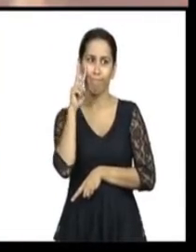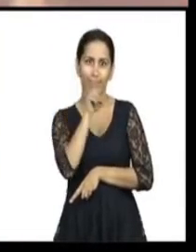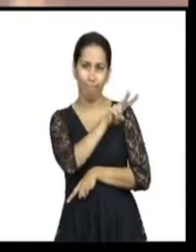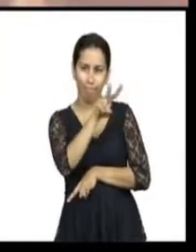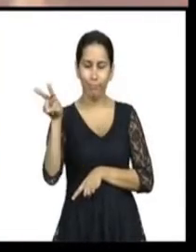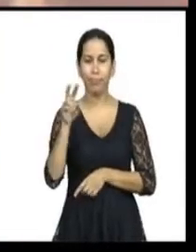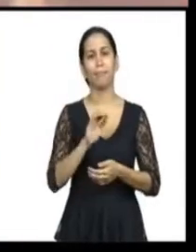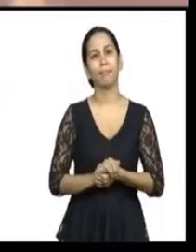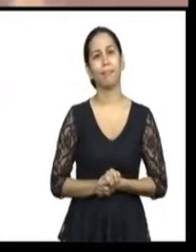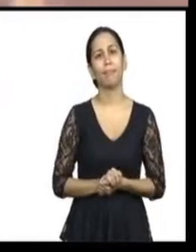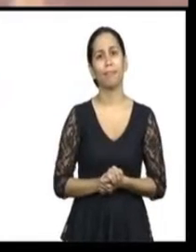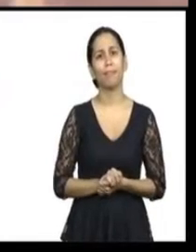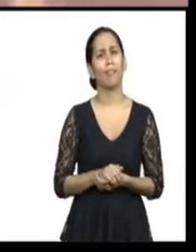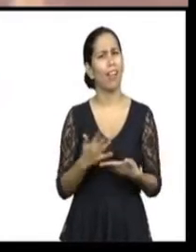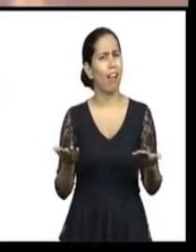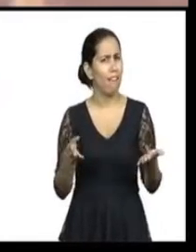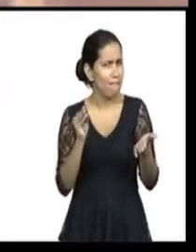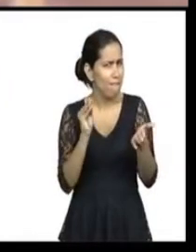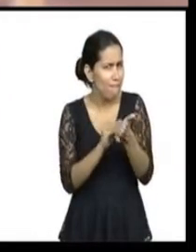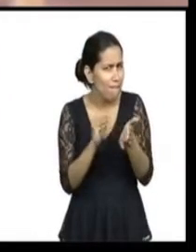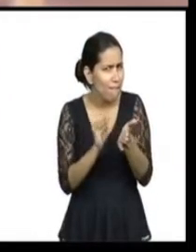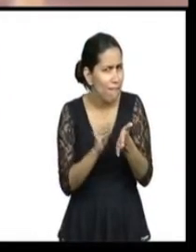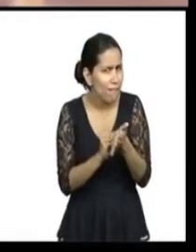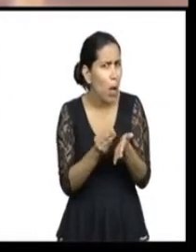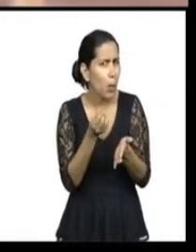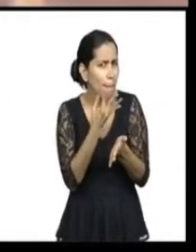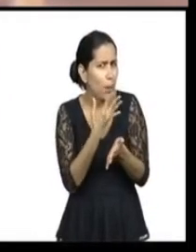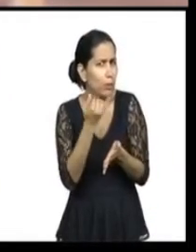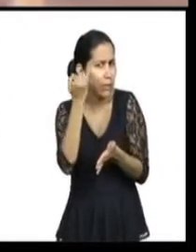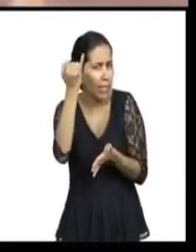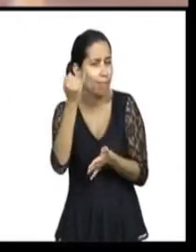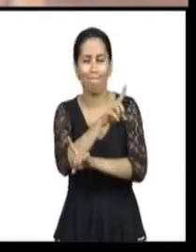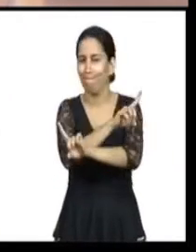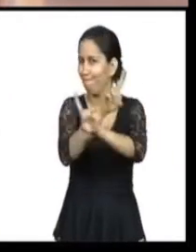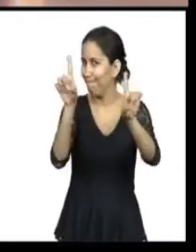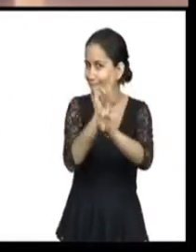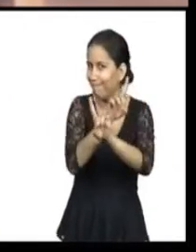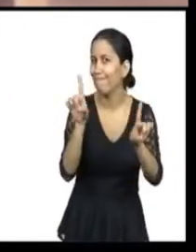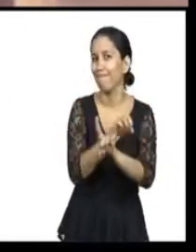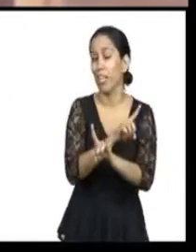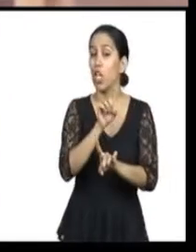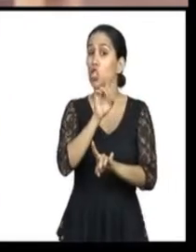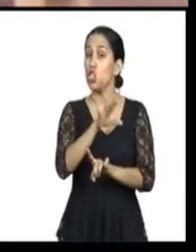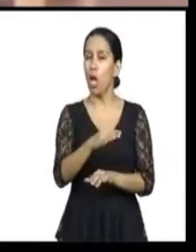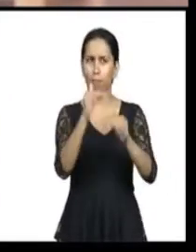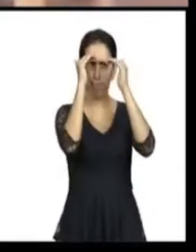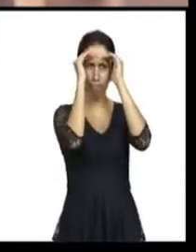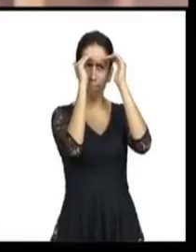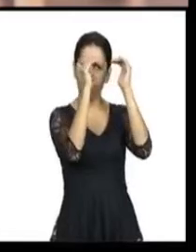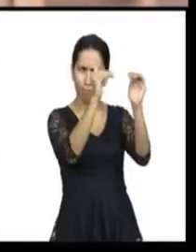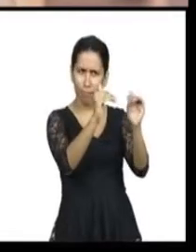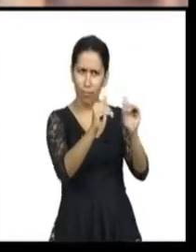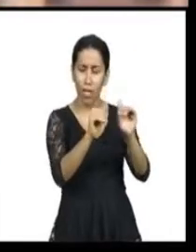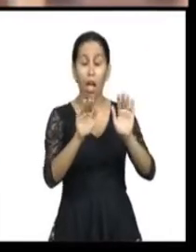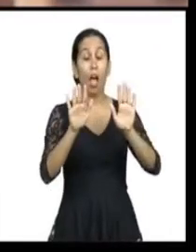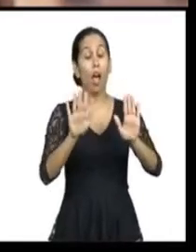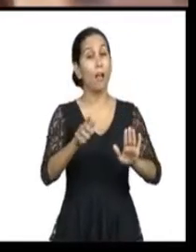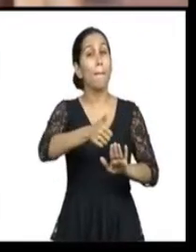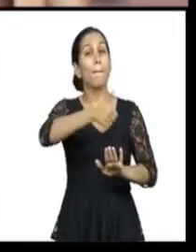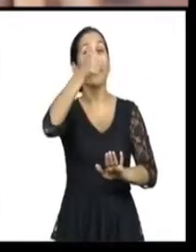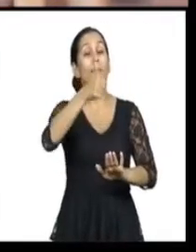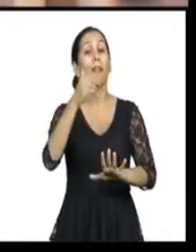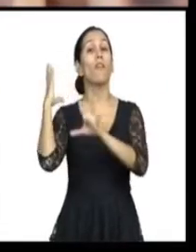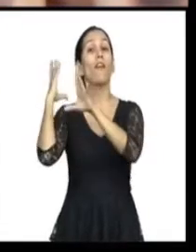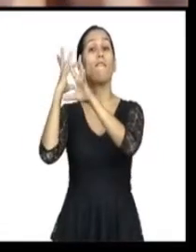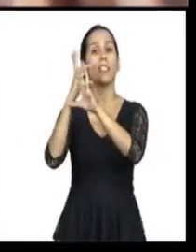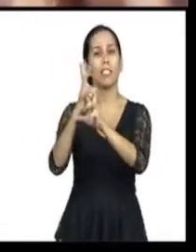É isso aí, não faltam boas ideias para tornar o trânsito em Minas mais seguro. Agora é só seguir o procedimento, mas primeiro vamos revisar